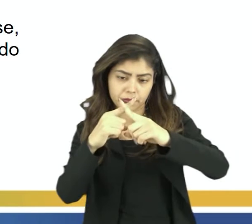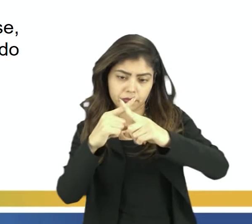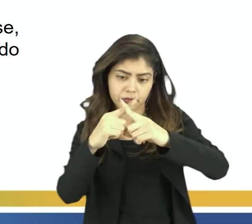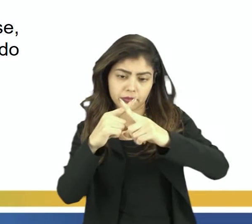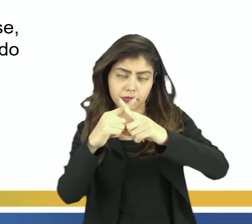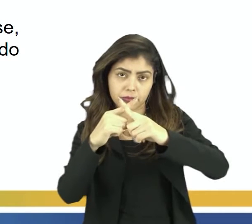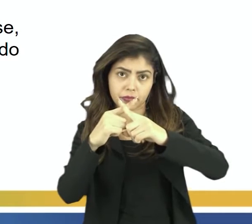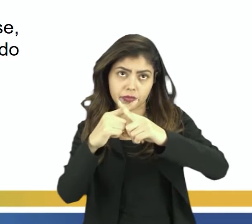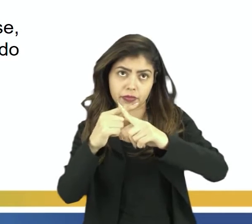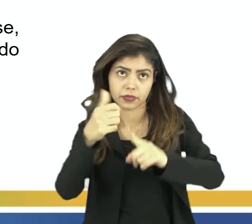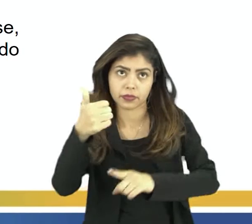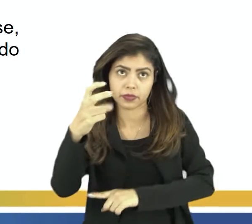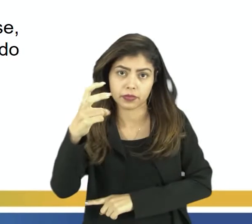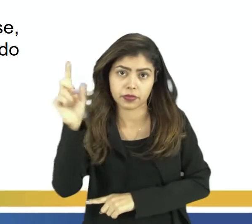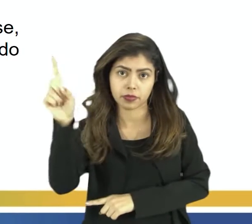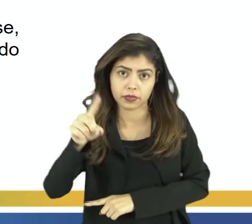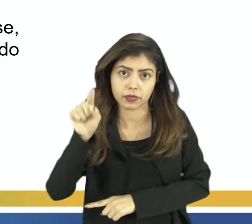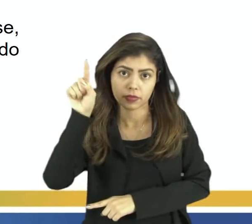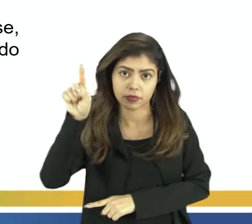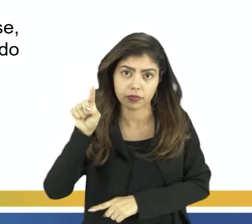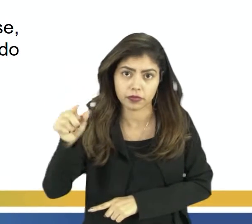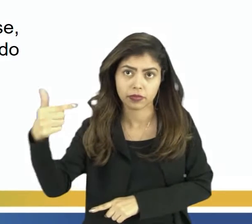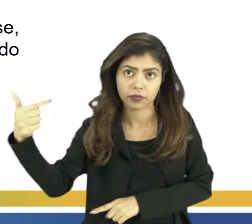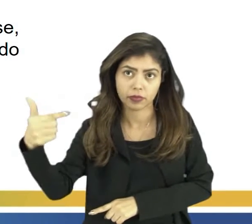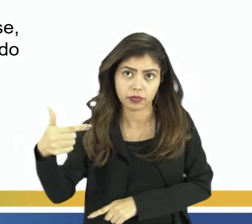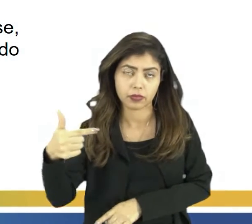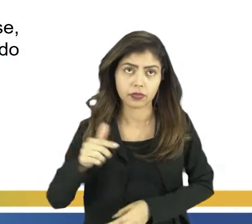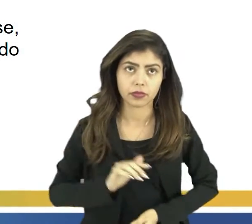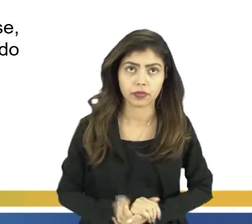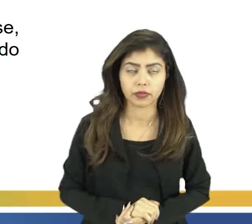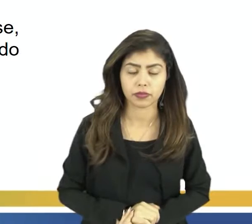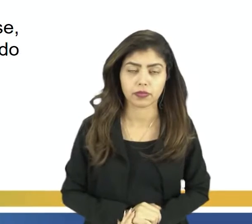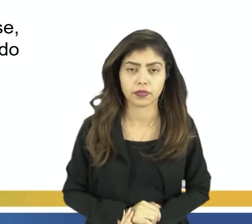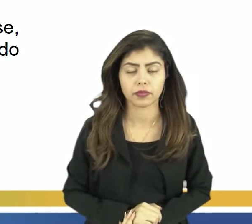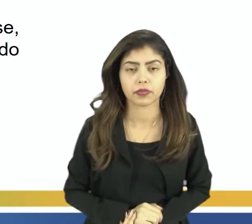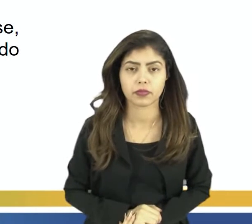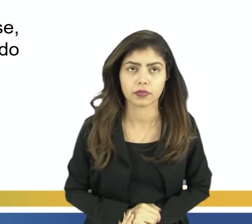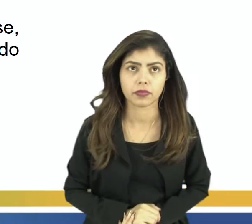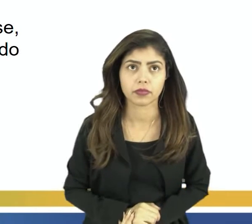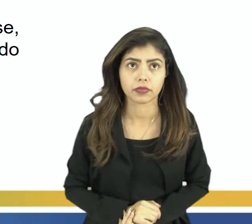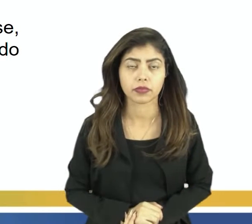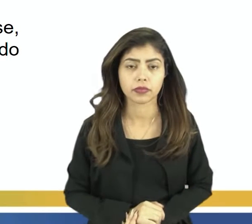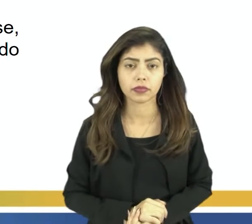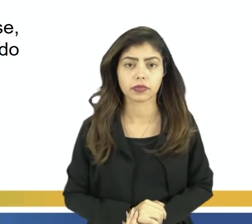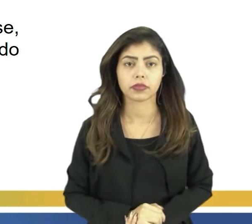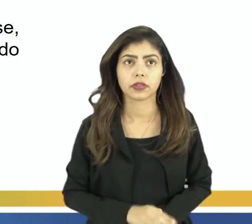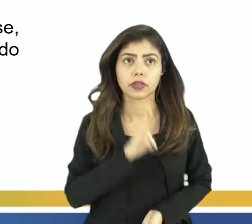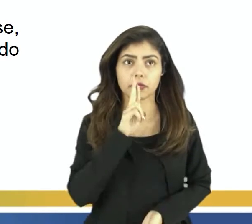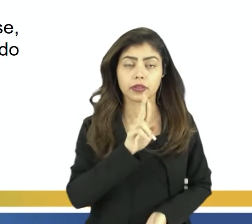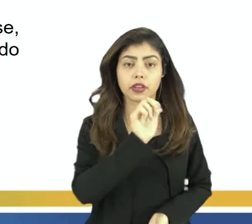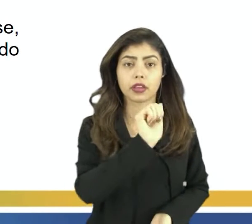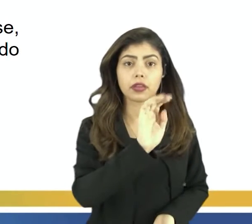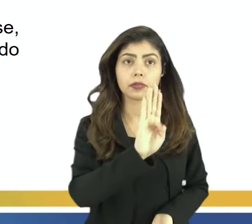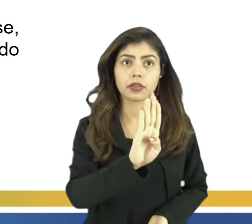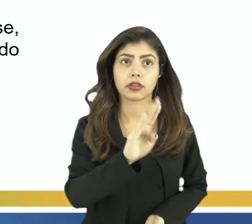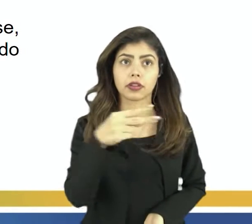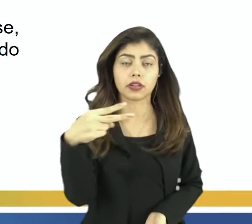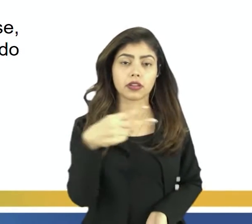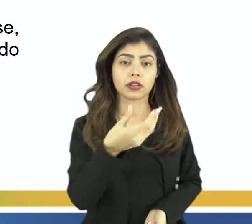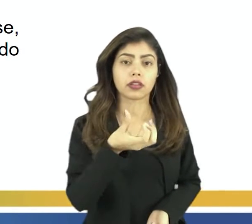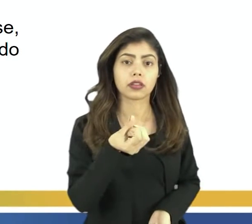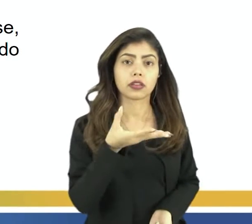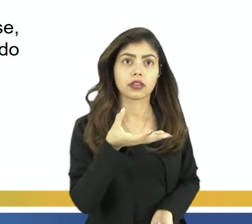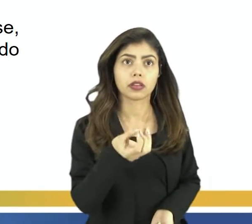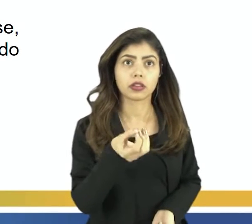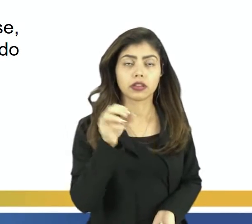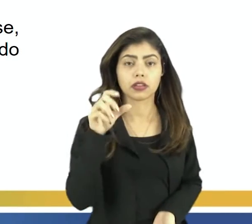catetos. Vezes 15, que é o meu outro cateto, dividido por 2. Aí nós vamos ter 8 vezes 15 dividido para 2, a